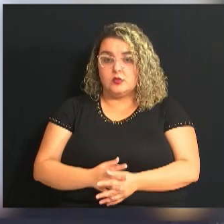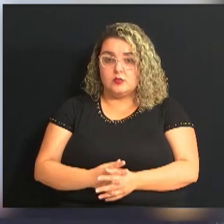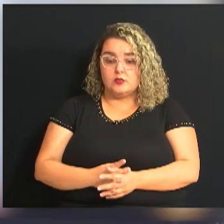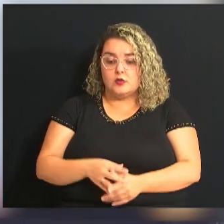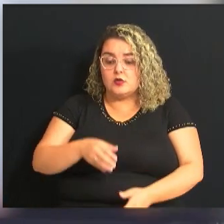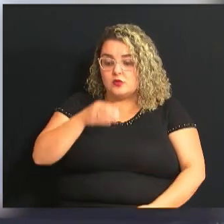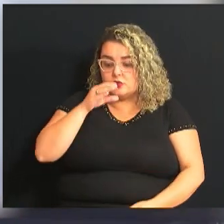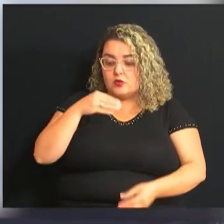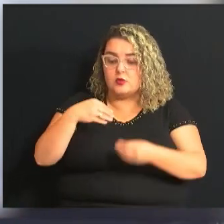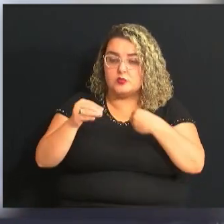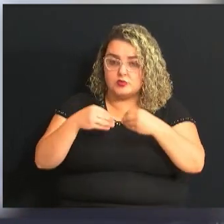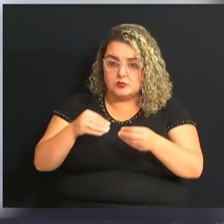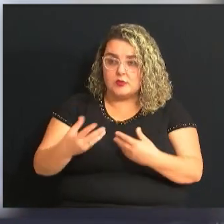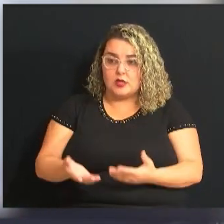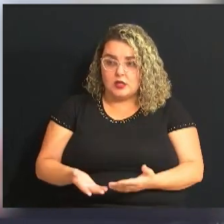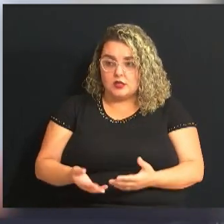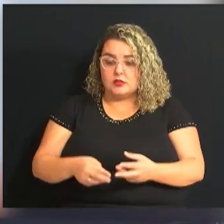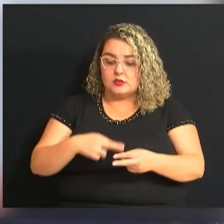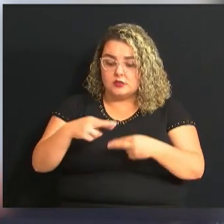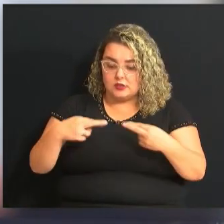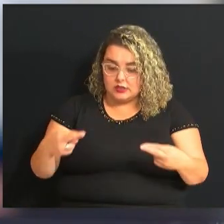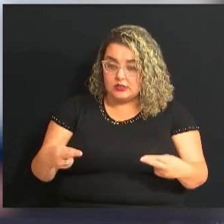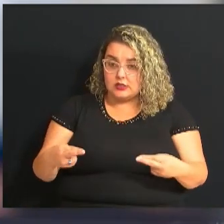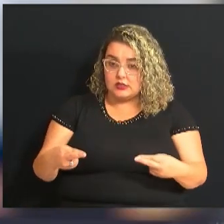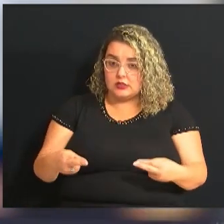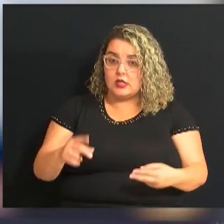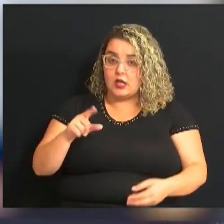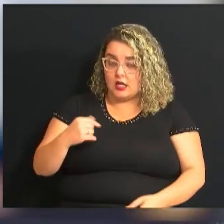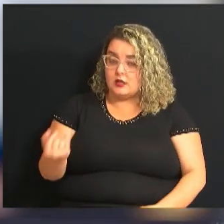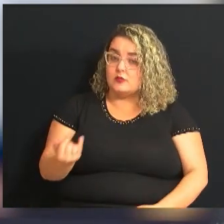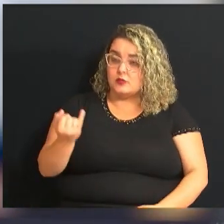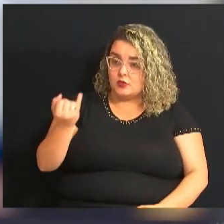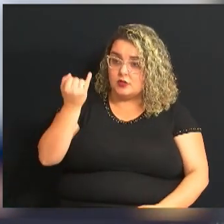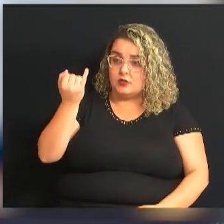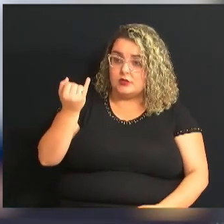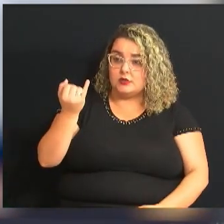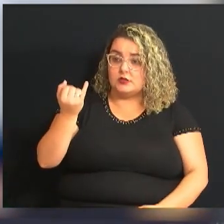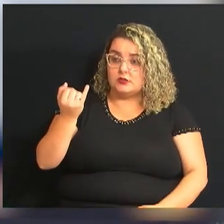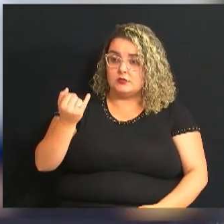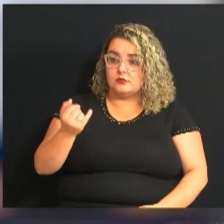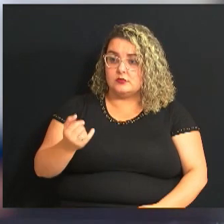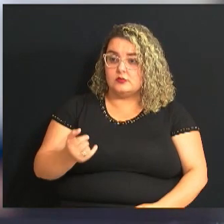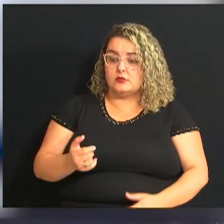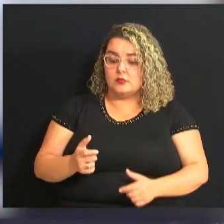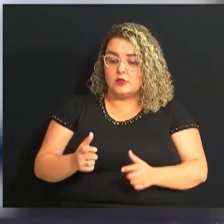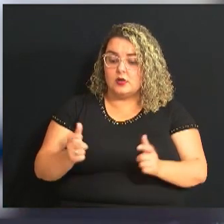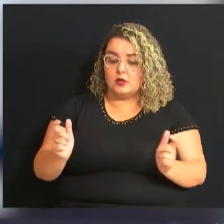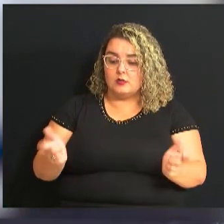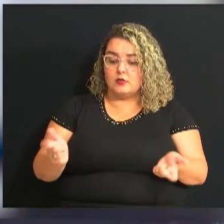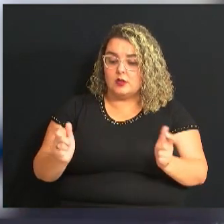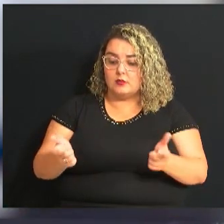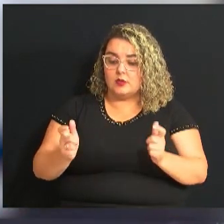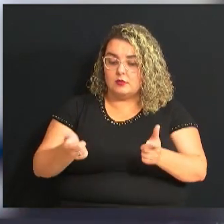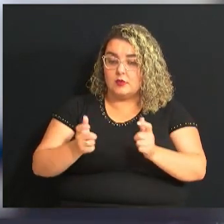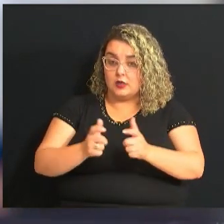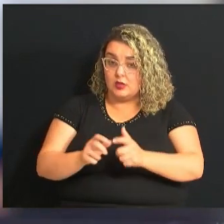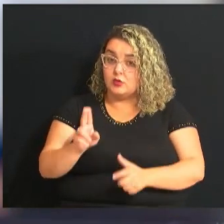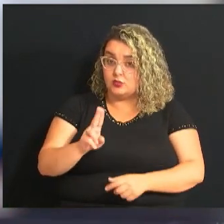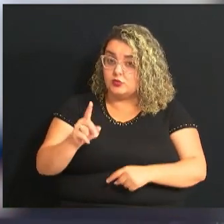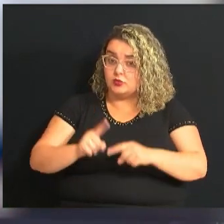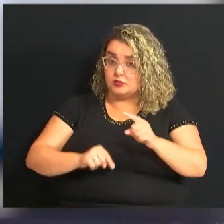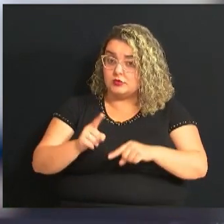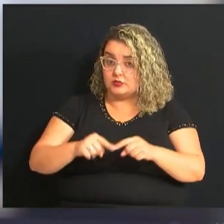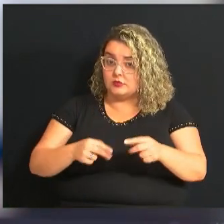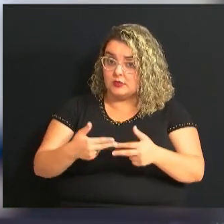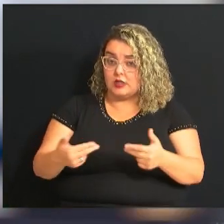sejam recicláveis, é importante que vá gradativamente diminuindo o uso desses materiais, até